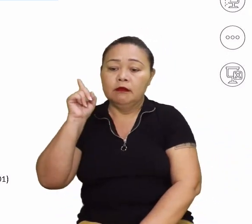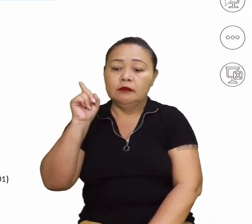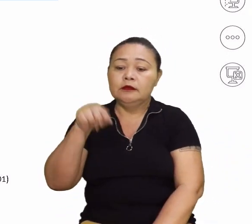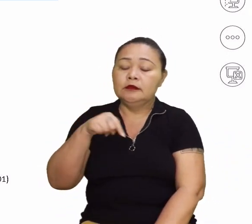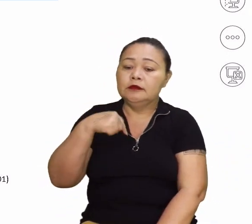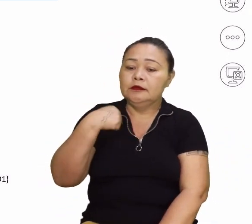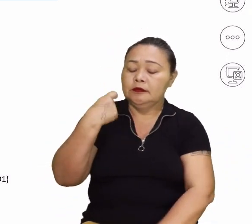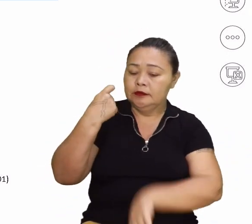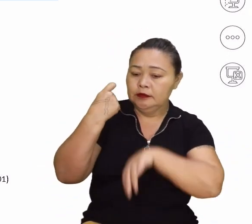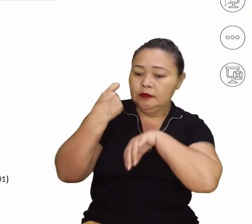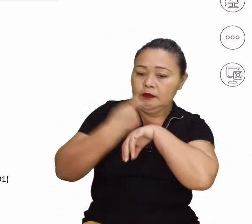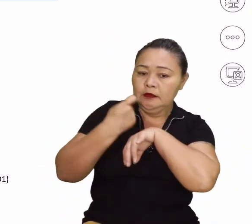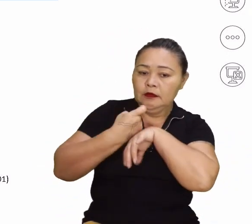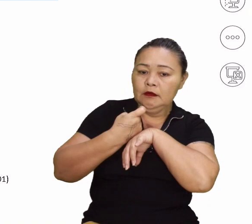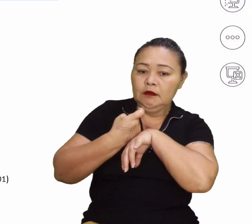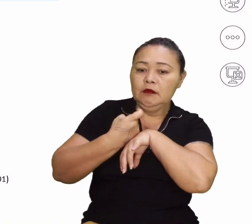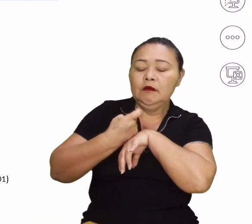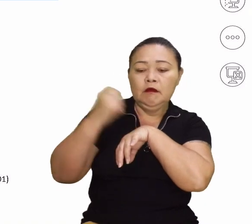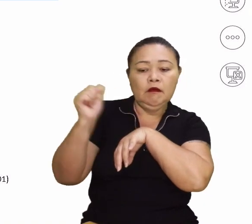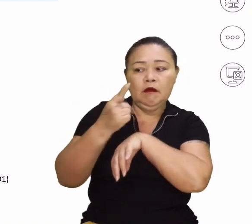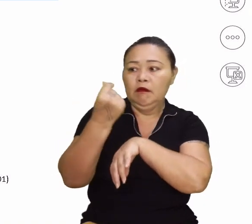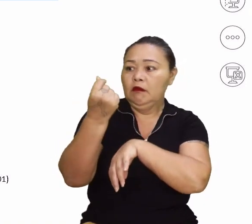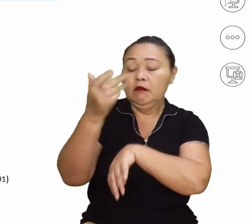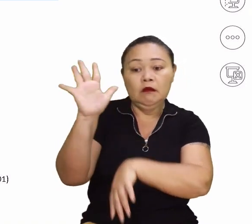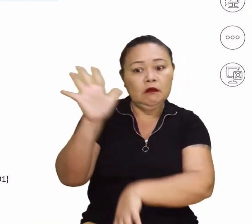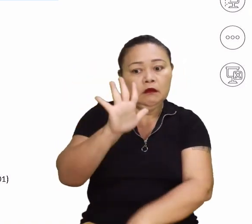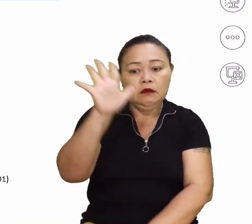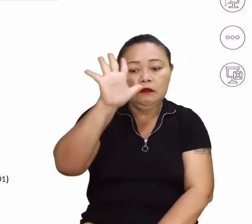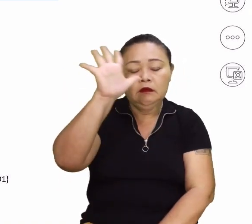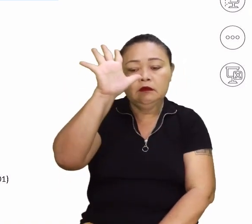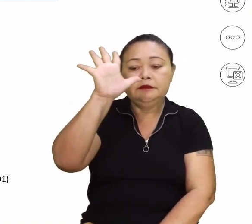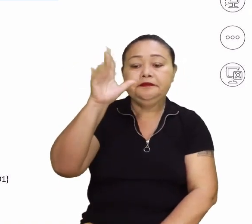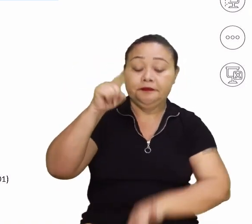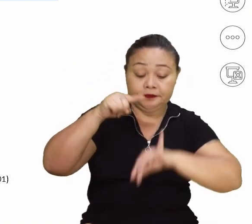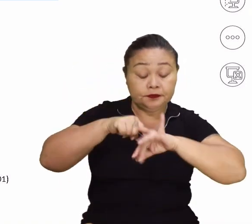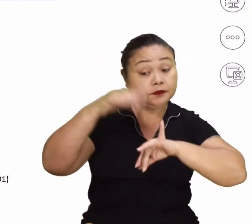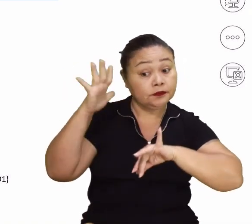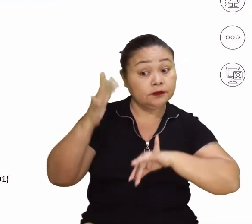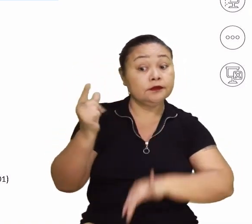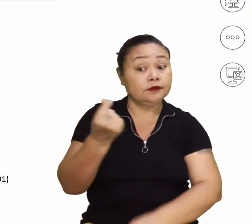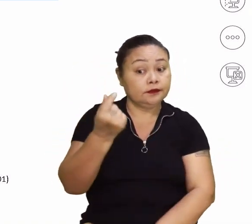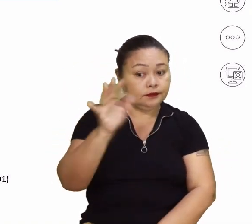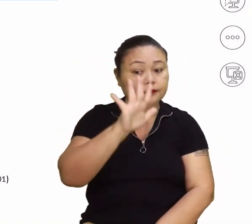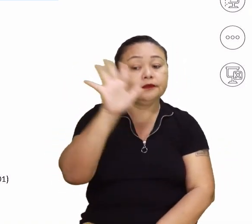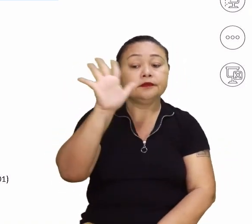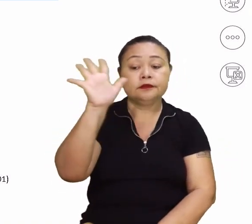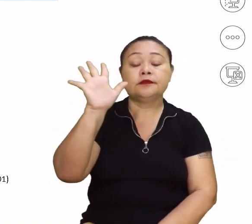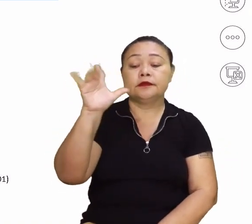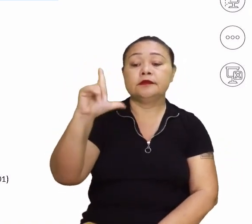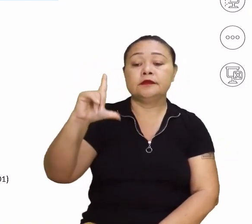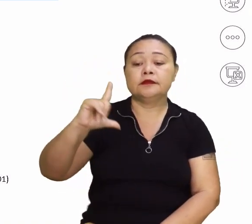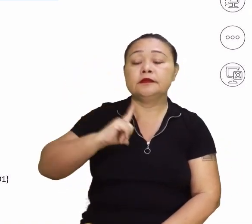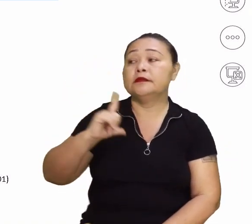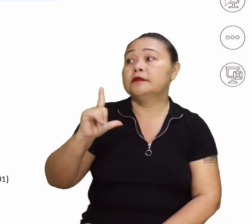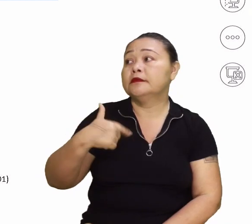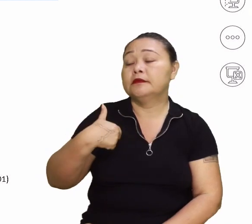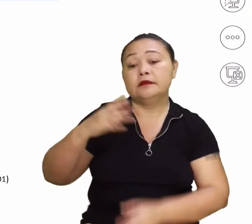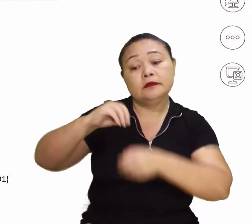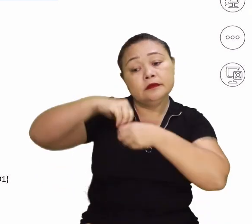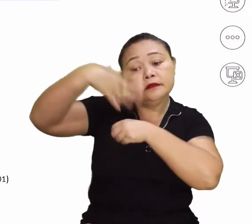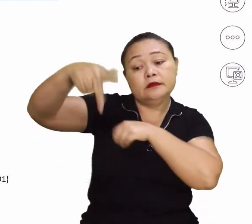muito duro, é isso mesmo. E caro. Diamante é caro e ele tem mercado